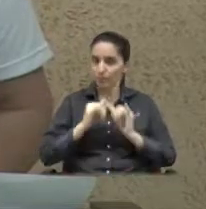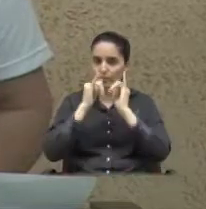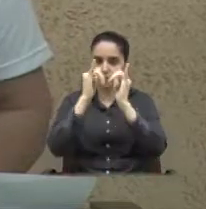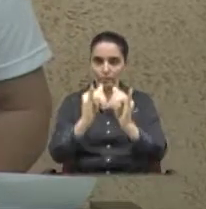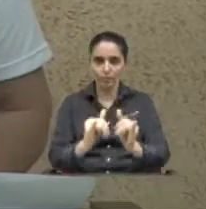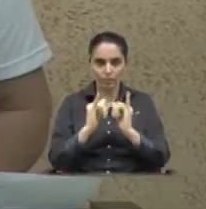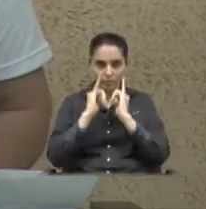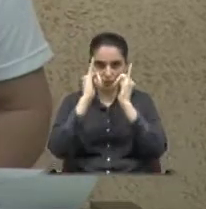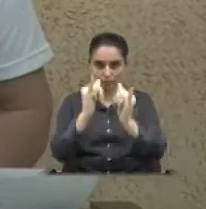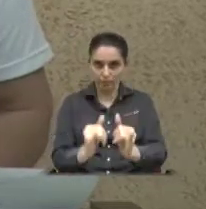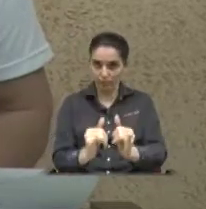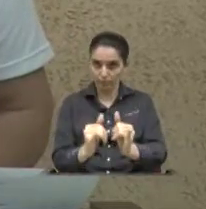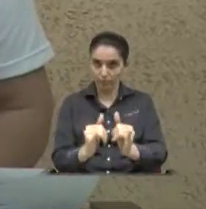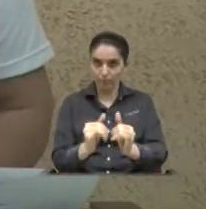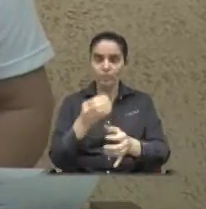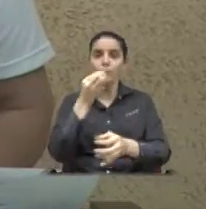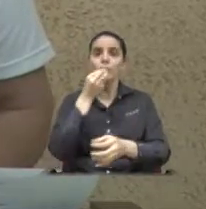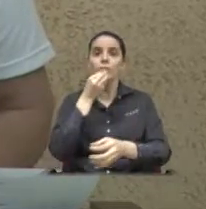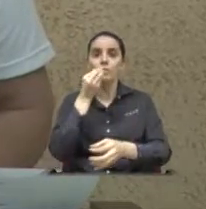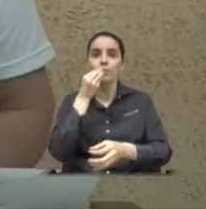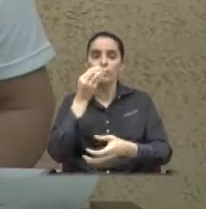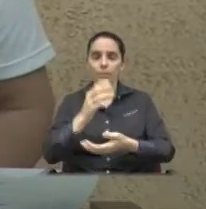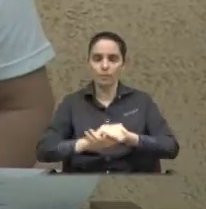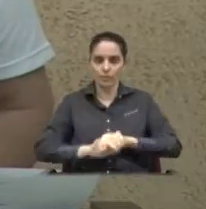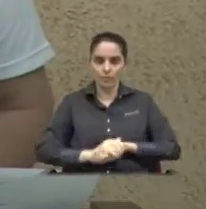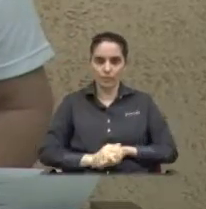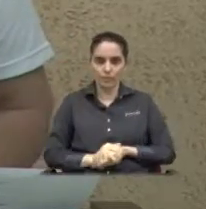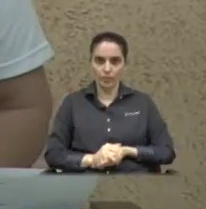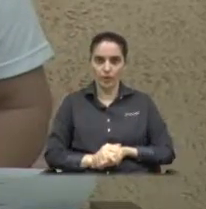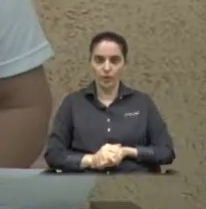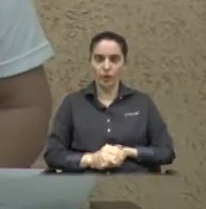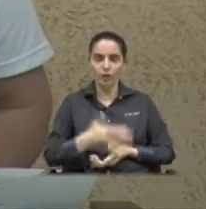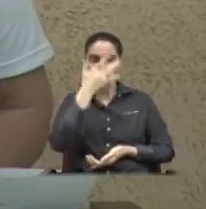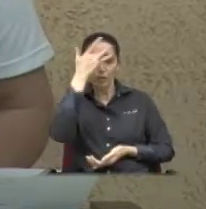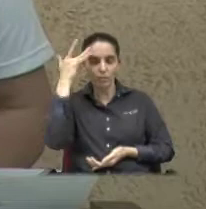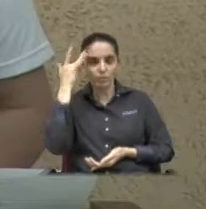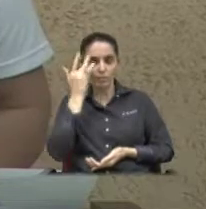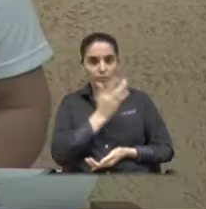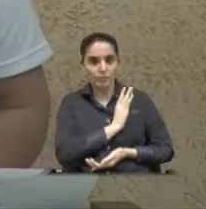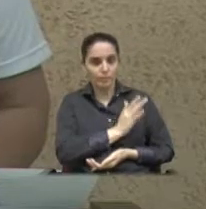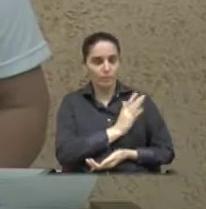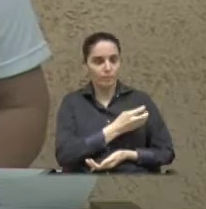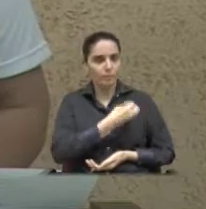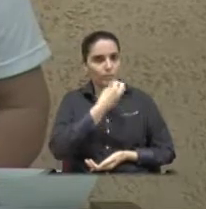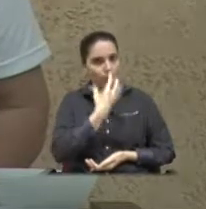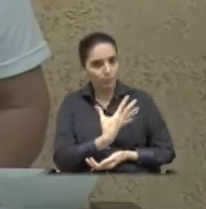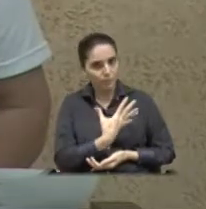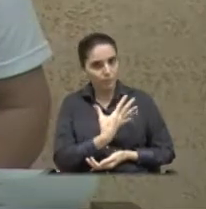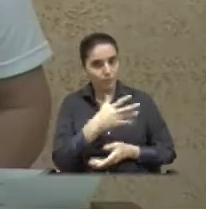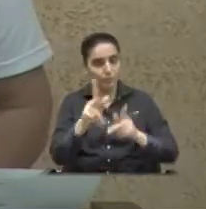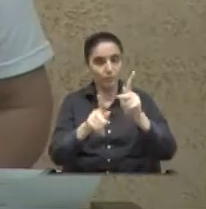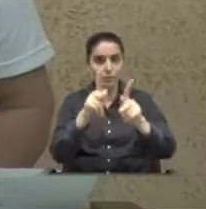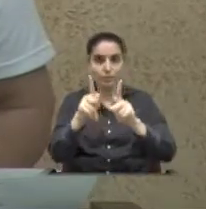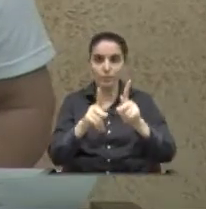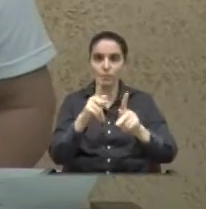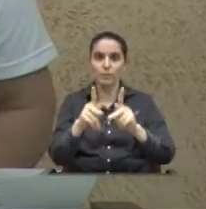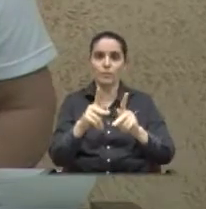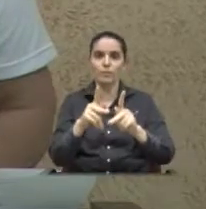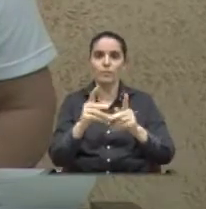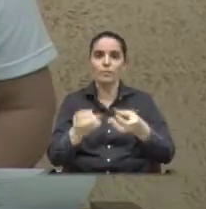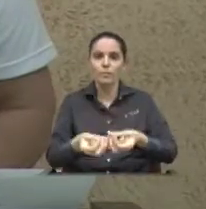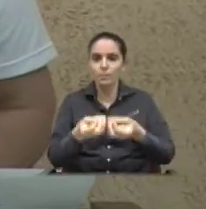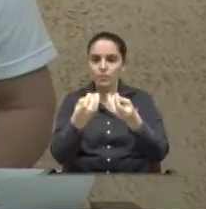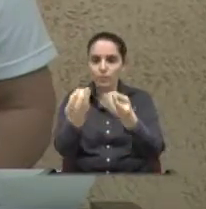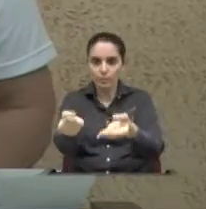a oportunidade, através do bom coração da população, em doar